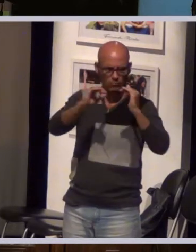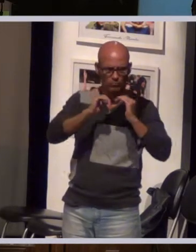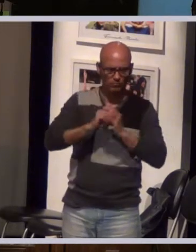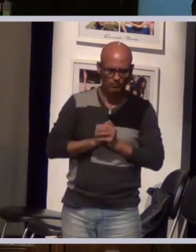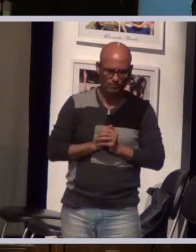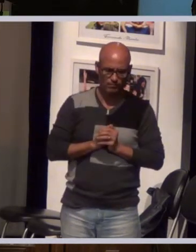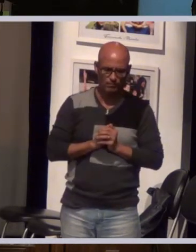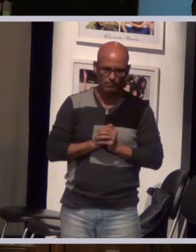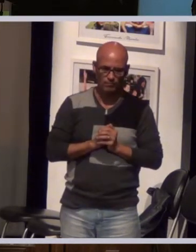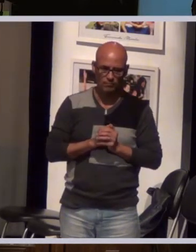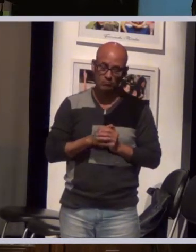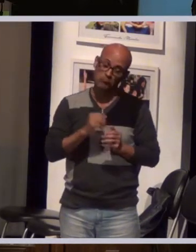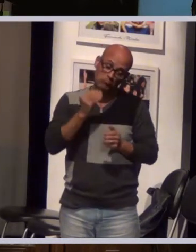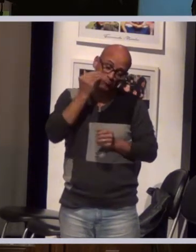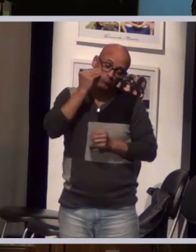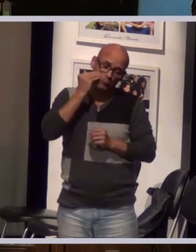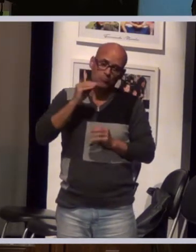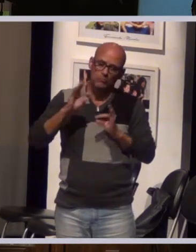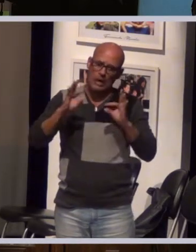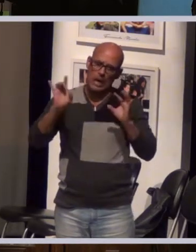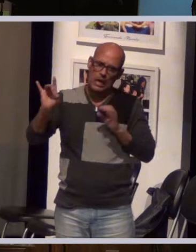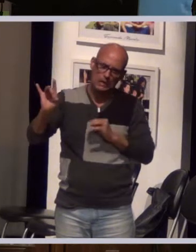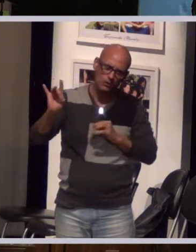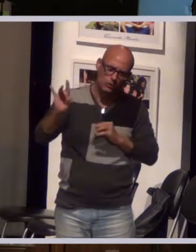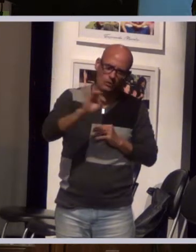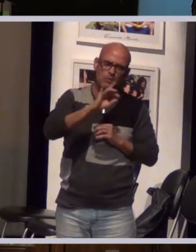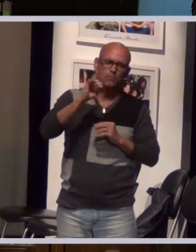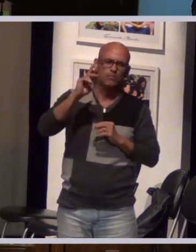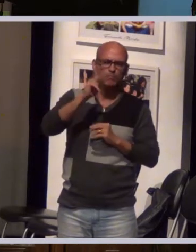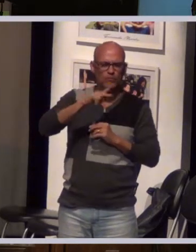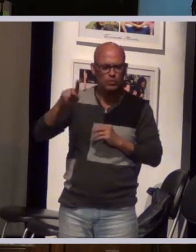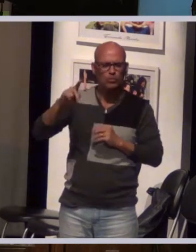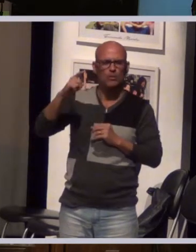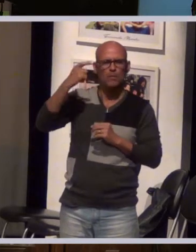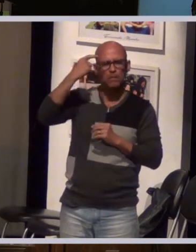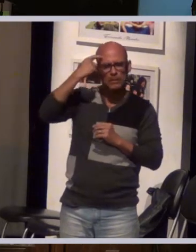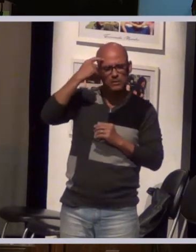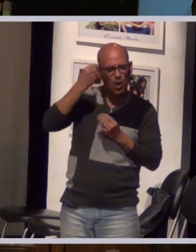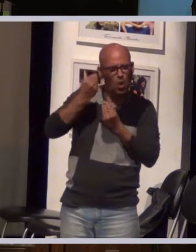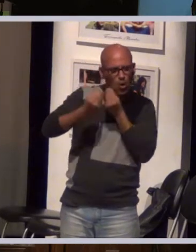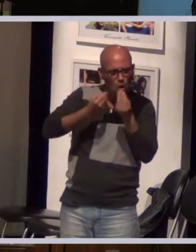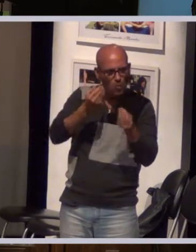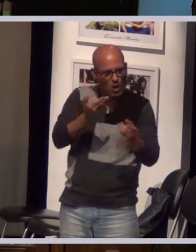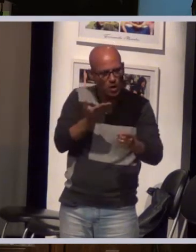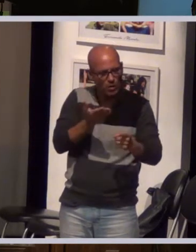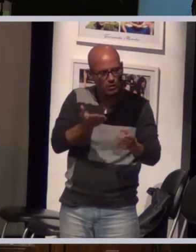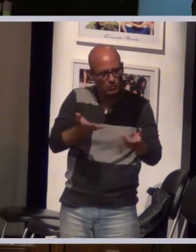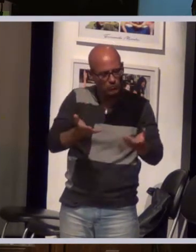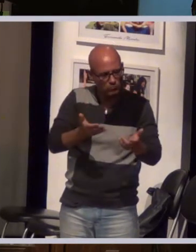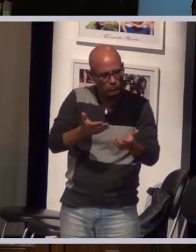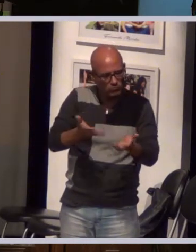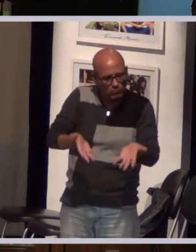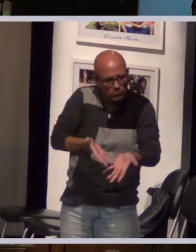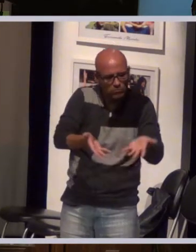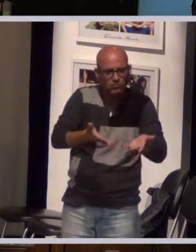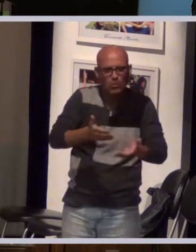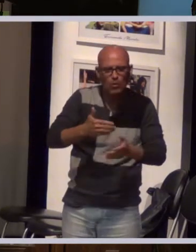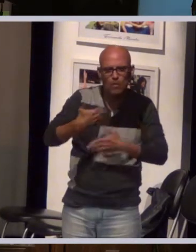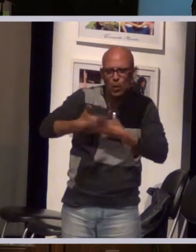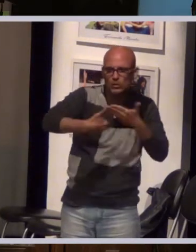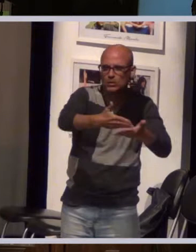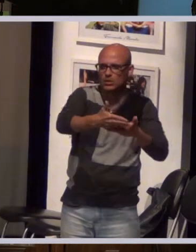Espera-se que todos os professores reflitam sobre sua maneira de conduzir o processo ensino-aprendizagem para que os